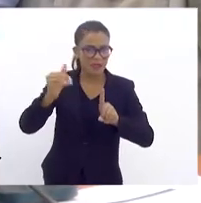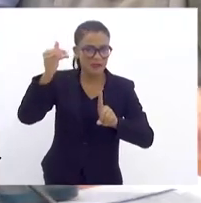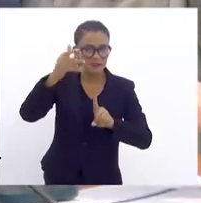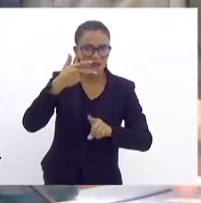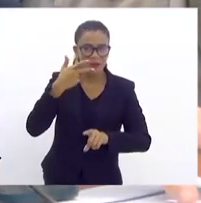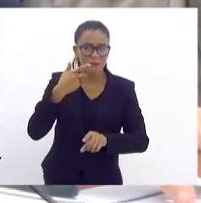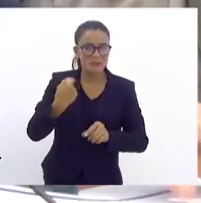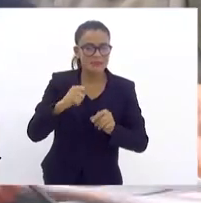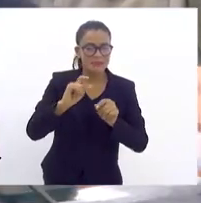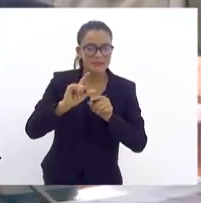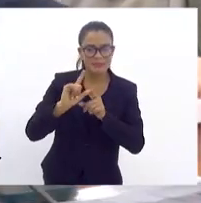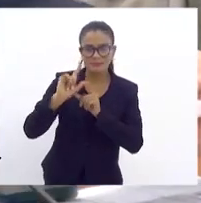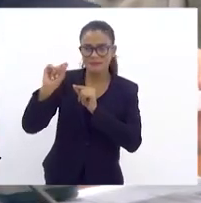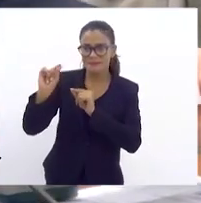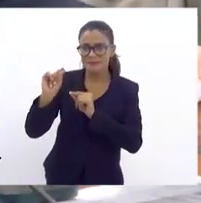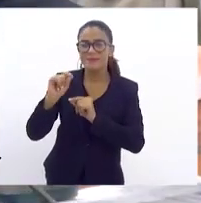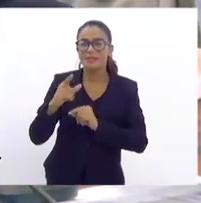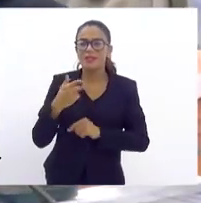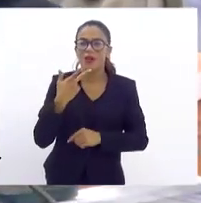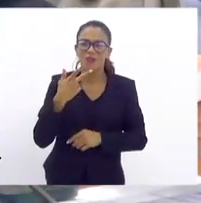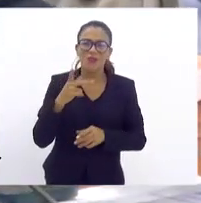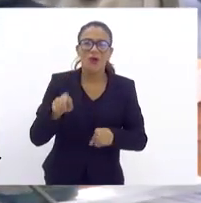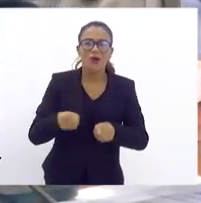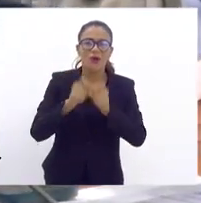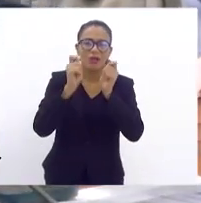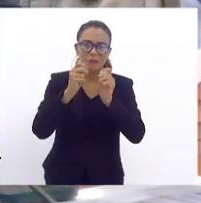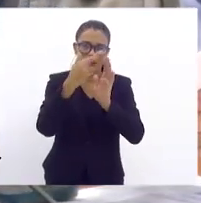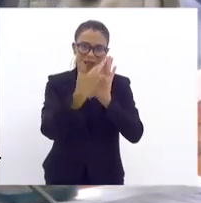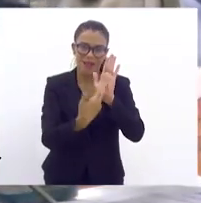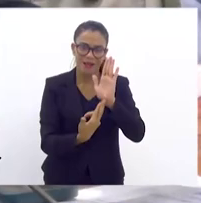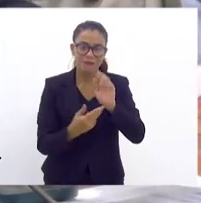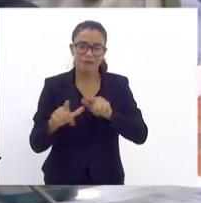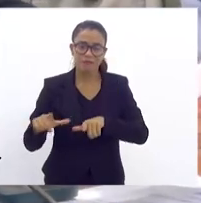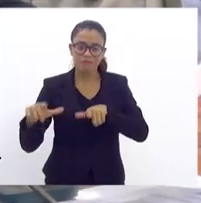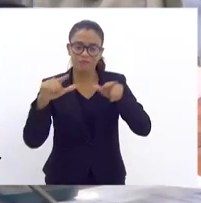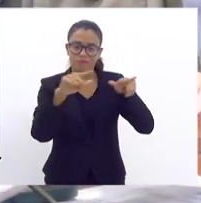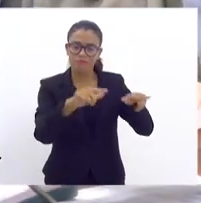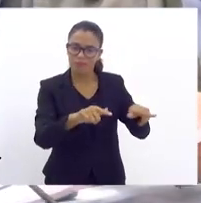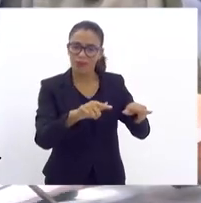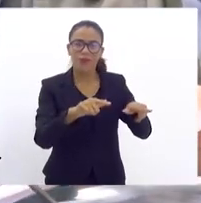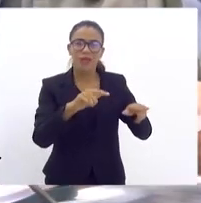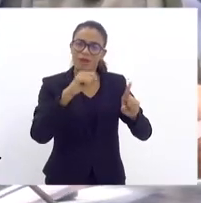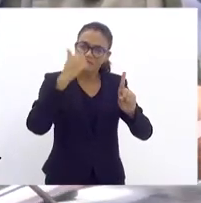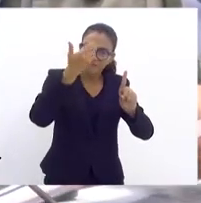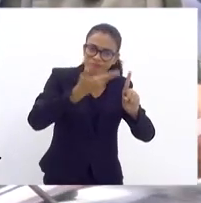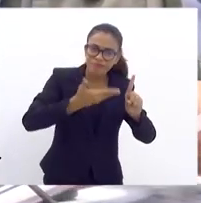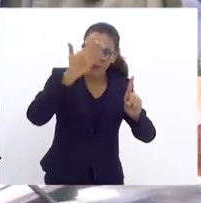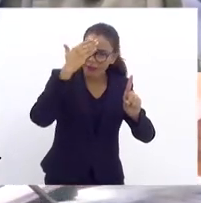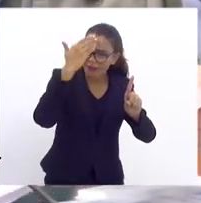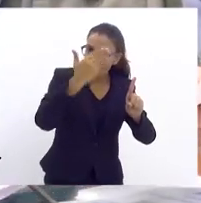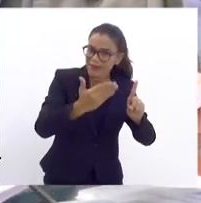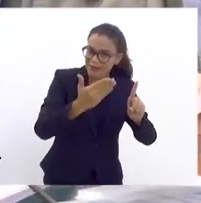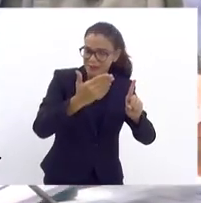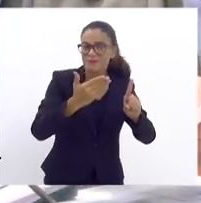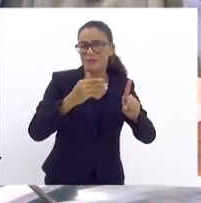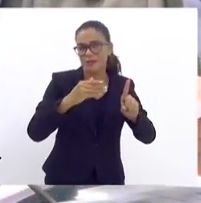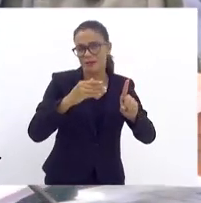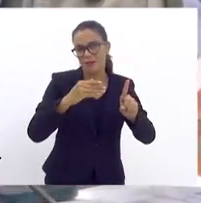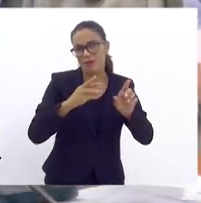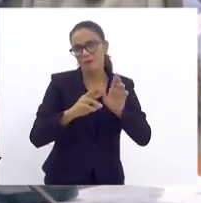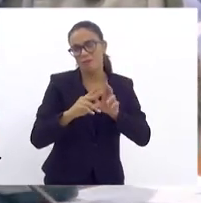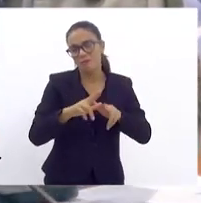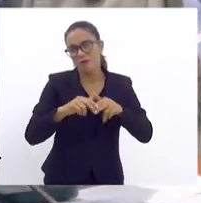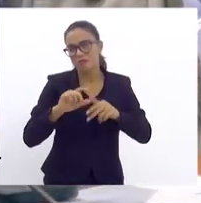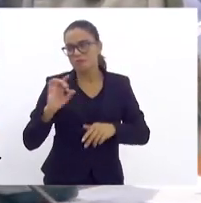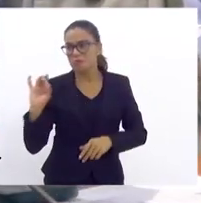não é então eu gostaria de quebrar um pouco protocolo e entregar um certificado que é de reconhecimento e agradecimento a todos que estão aqui